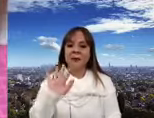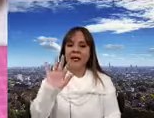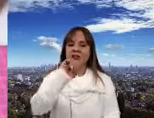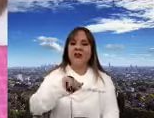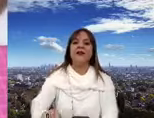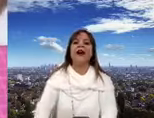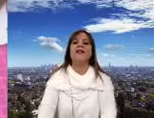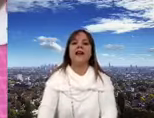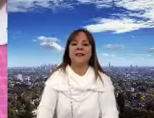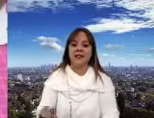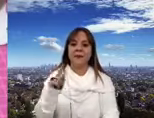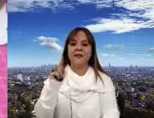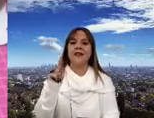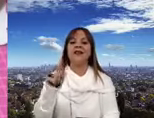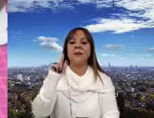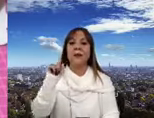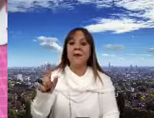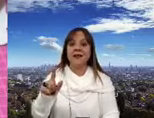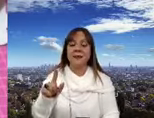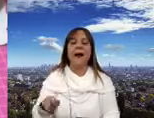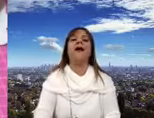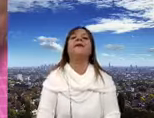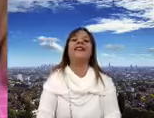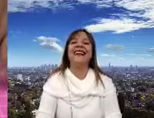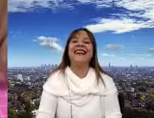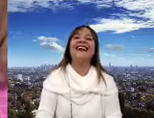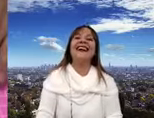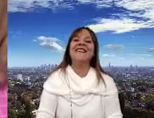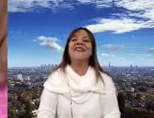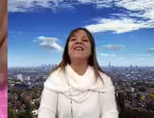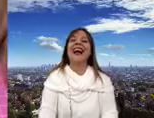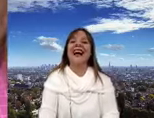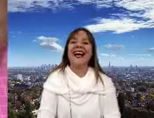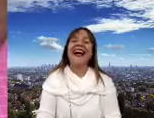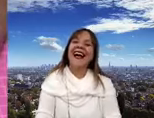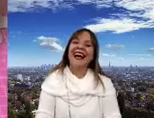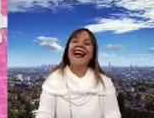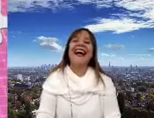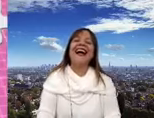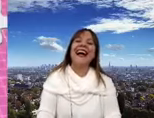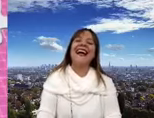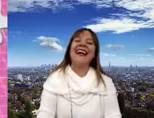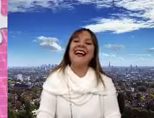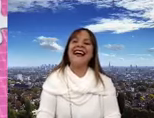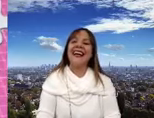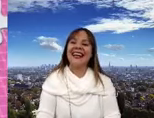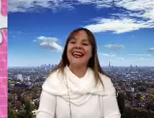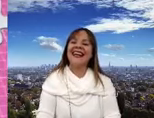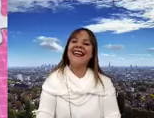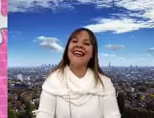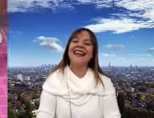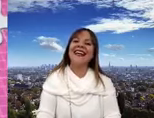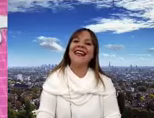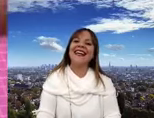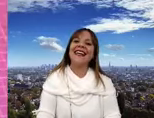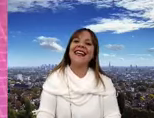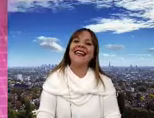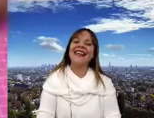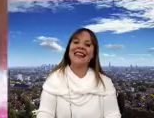falo, tá? Vocês têm que prestar atenção para participar. Vamos lá. Vamos lá? Então, o corpinho do ursinho,